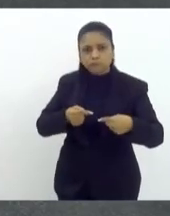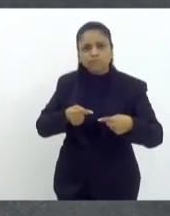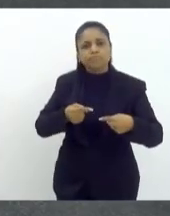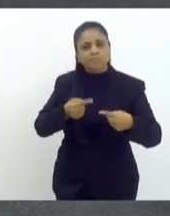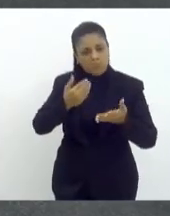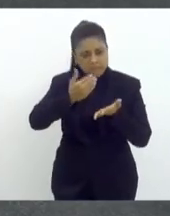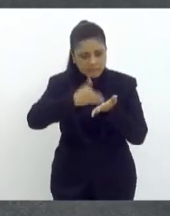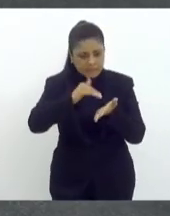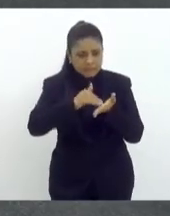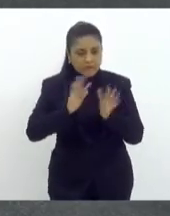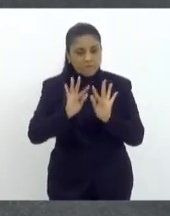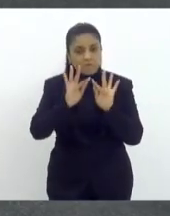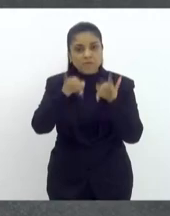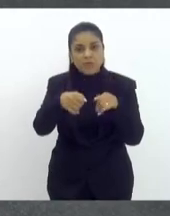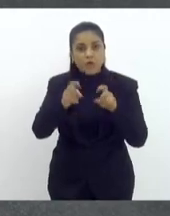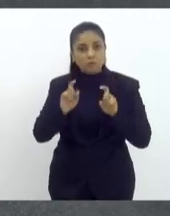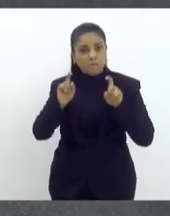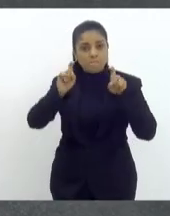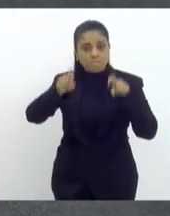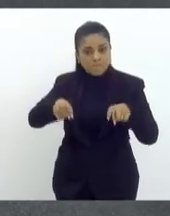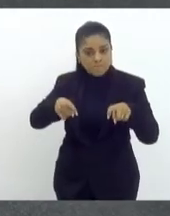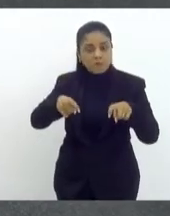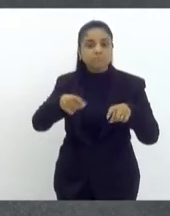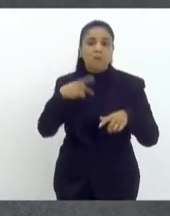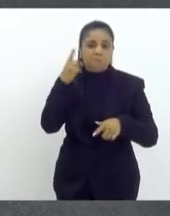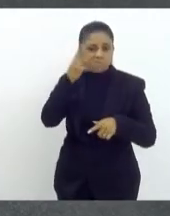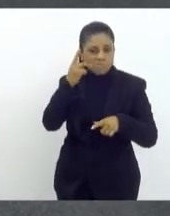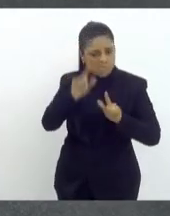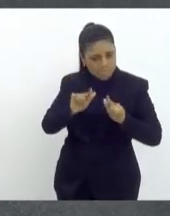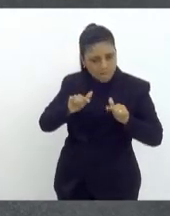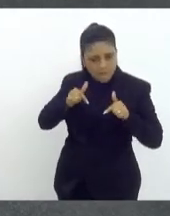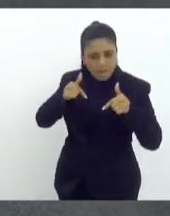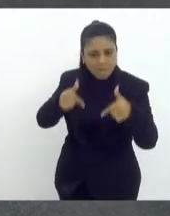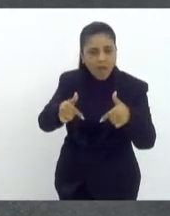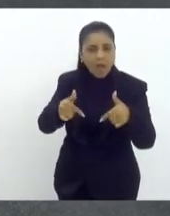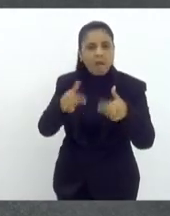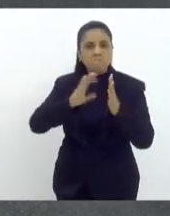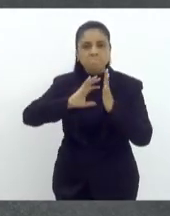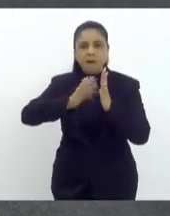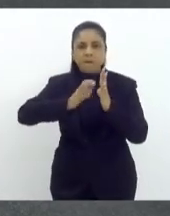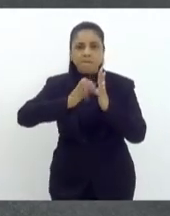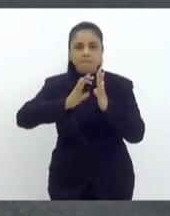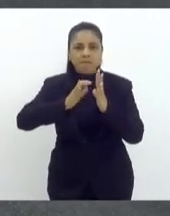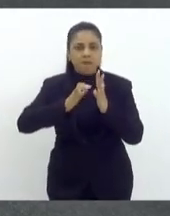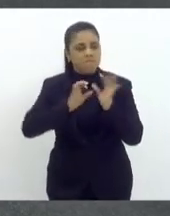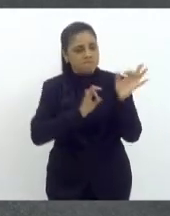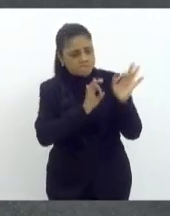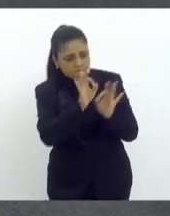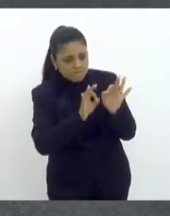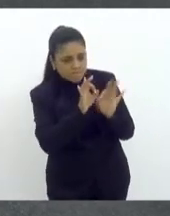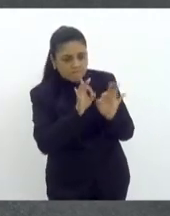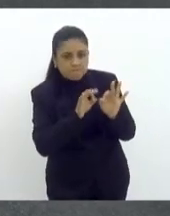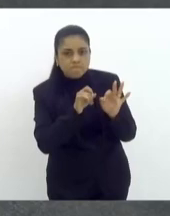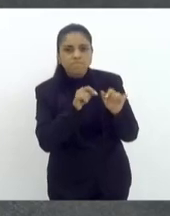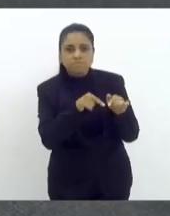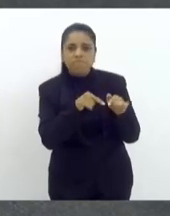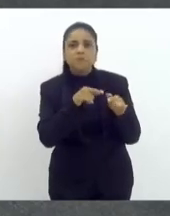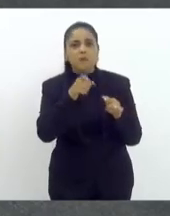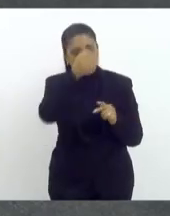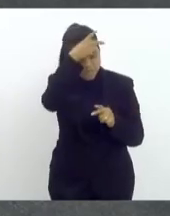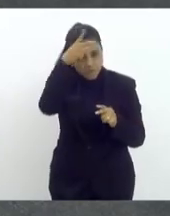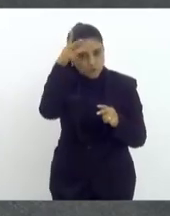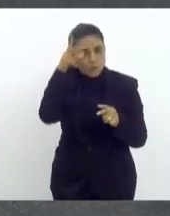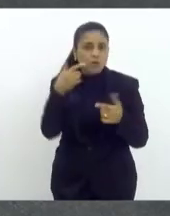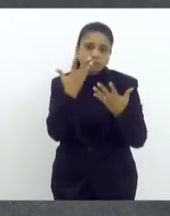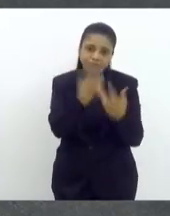secretaria no final de Mandato para fazer valer a política partidária para fazer valer o programa que queria que estivesse na prefeitura então